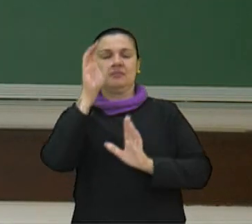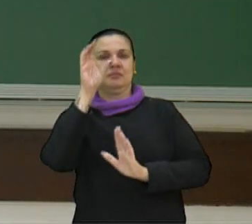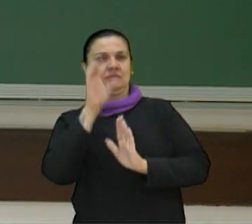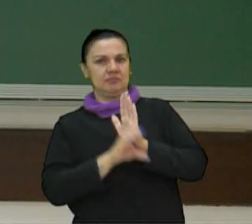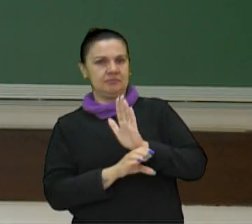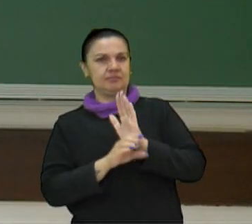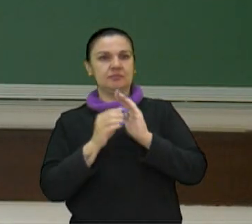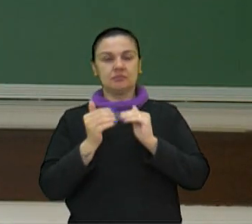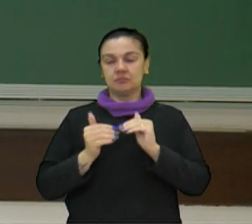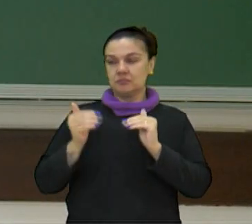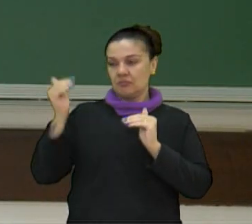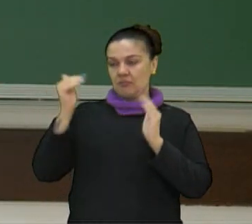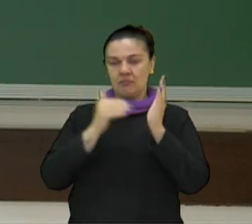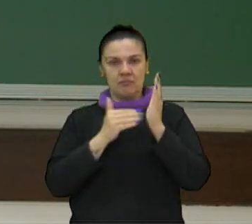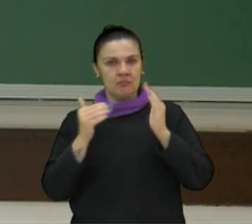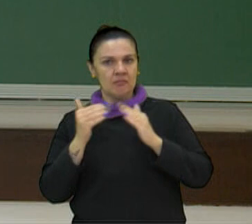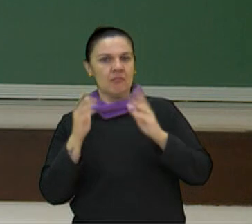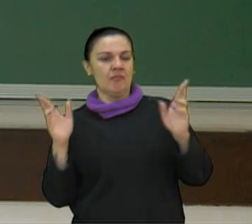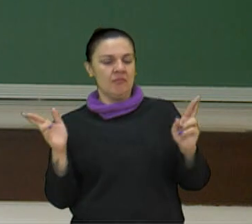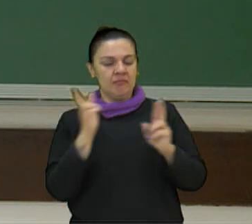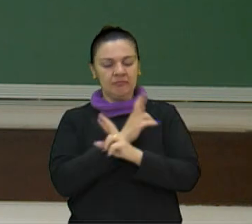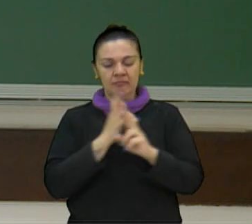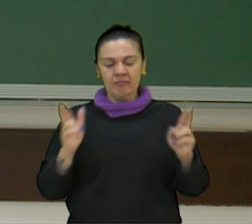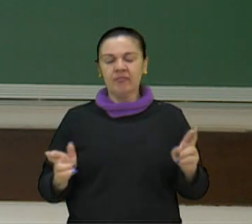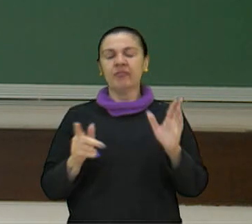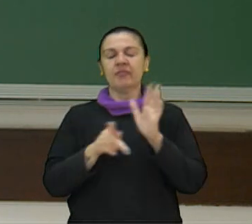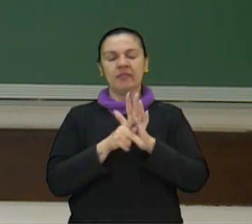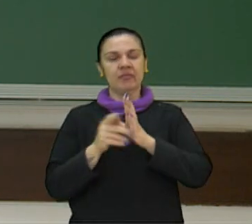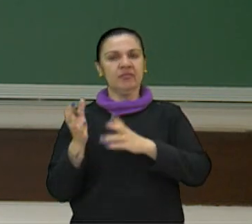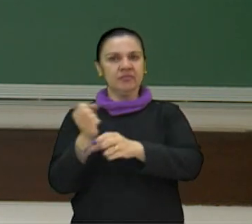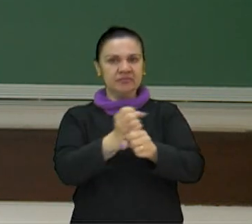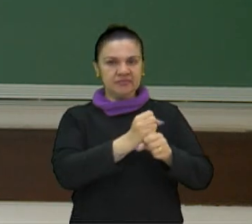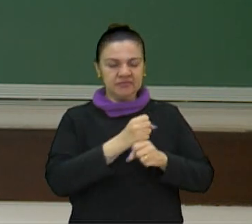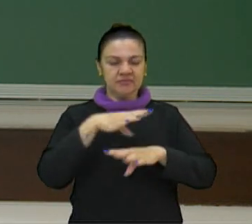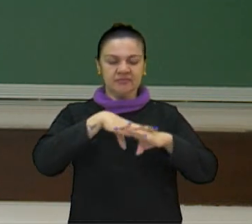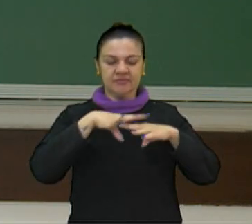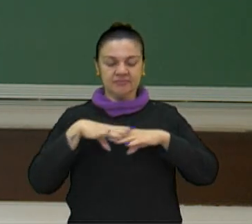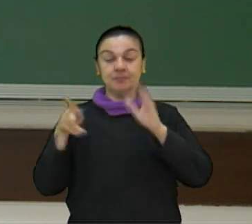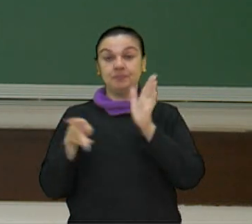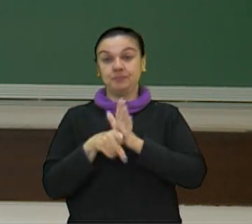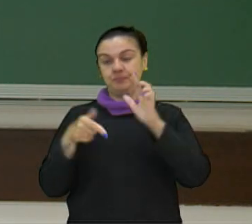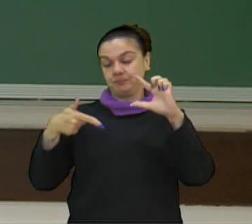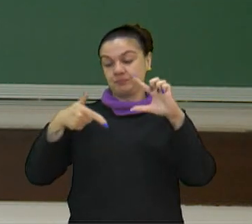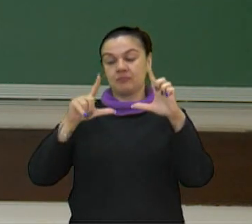de triângulo. Todas as relações, os cálculos que a gente faz, são derivações necessárias